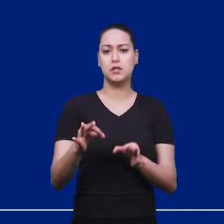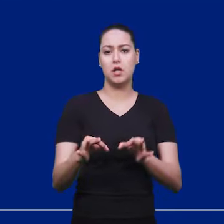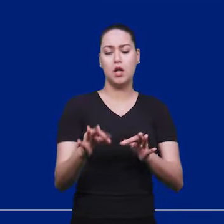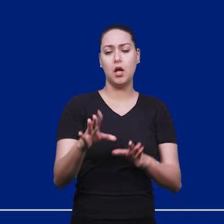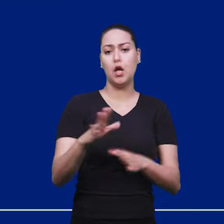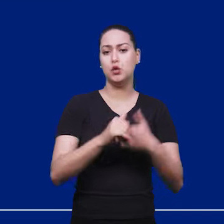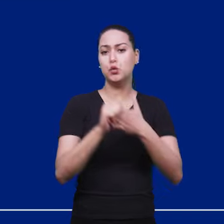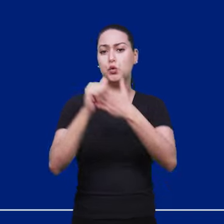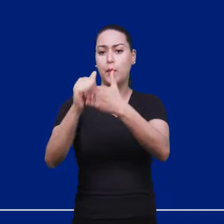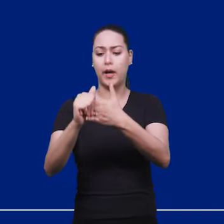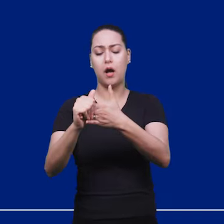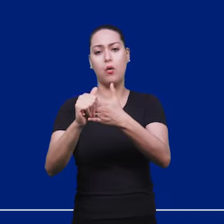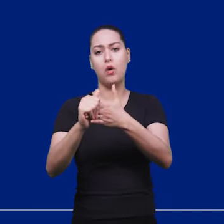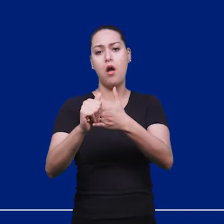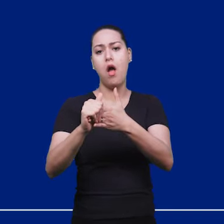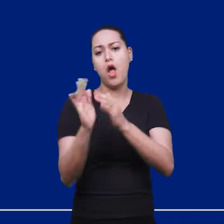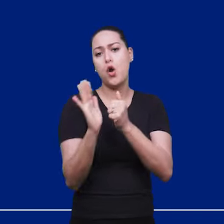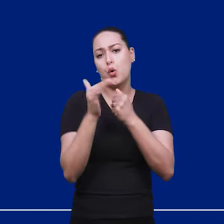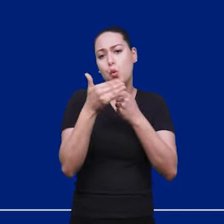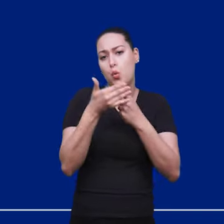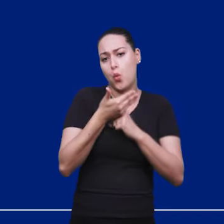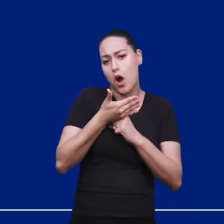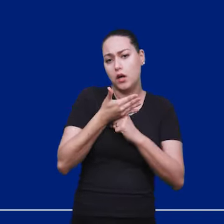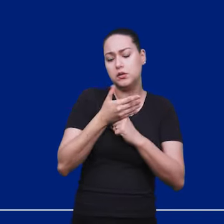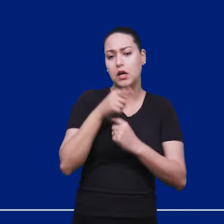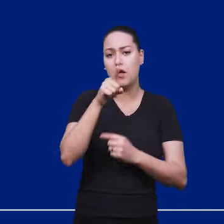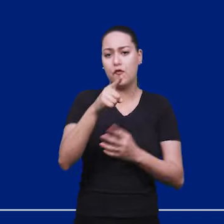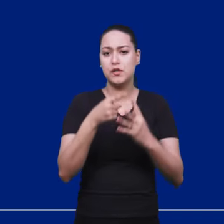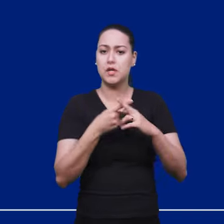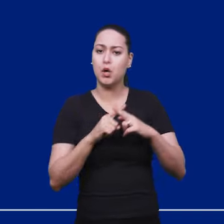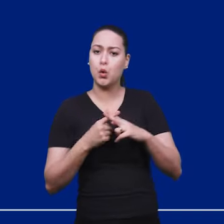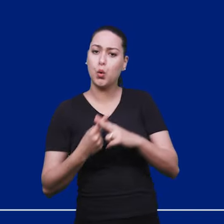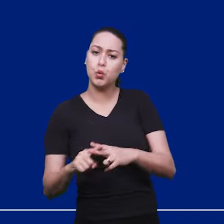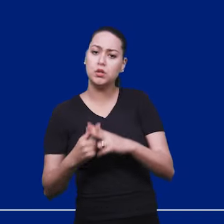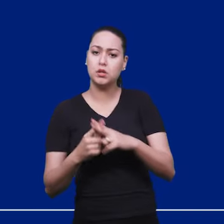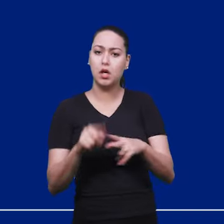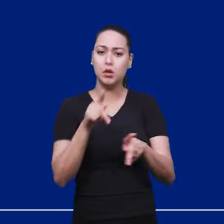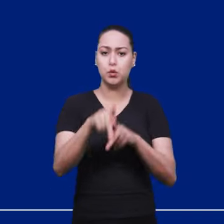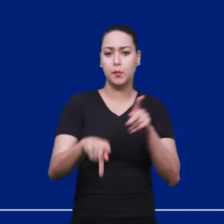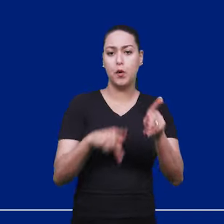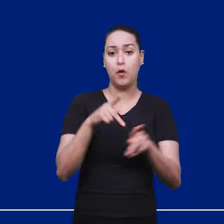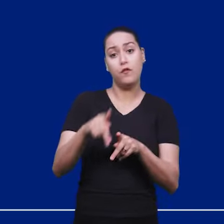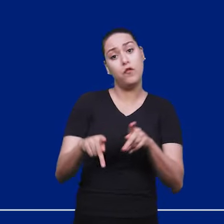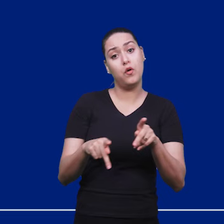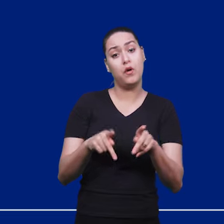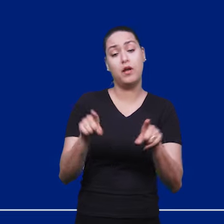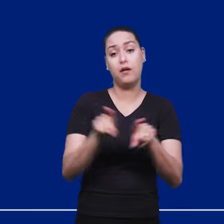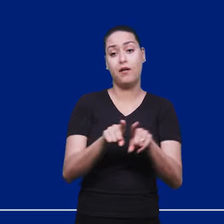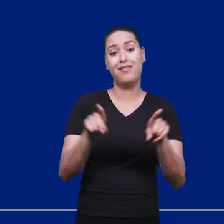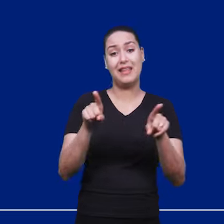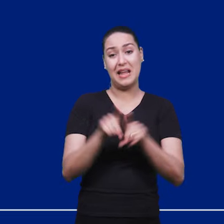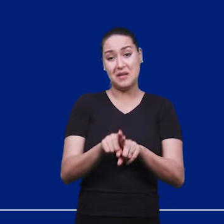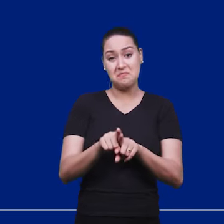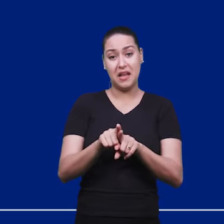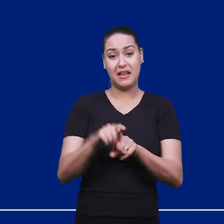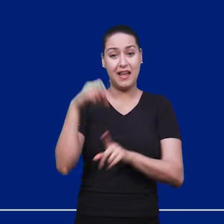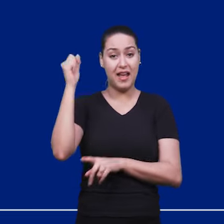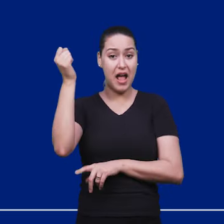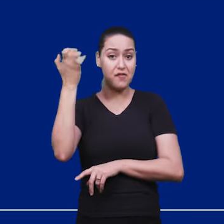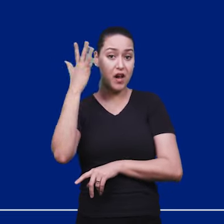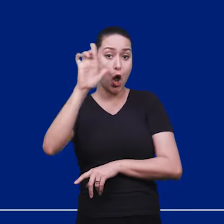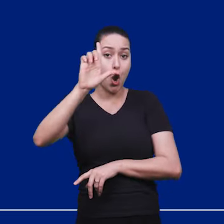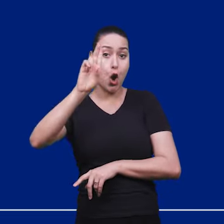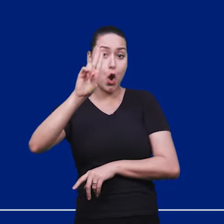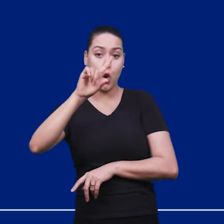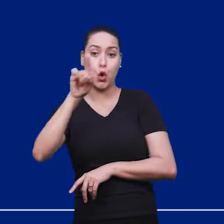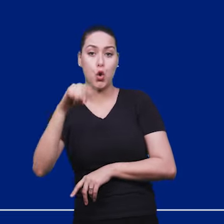e te tomarei pela mão e te guardarei e te darei por conserto do povo e para a luz dos